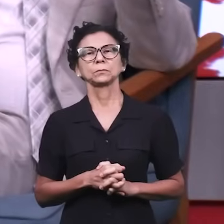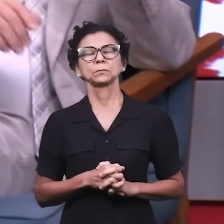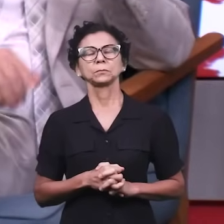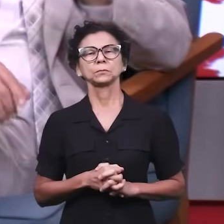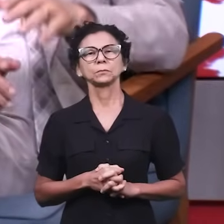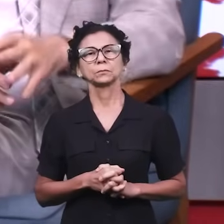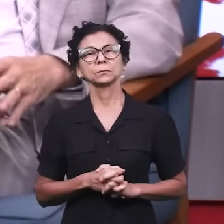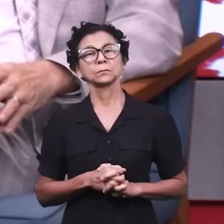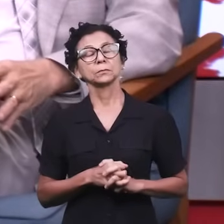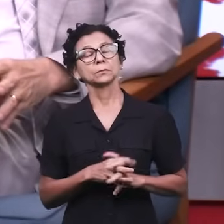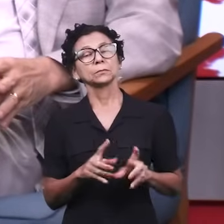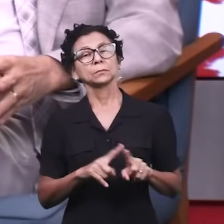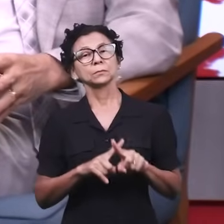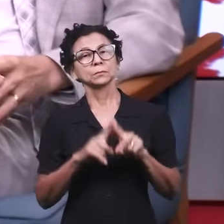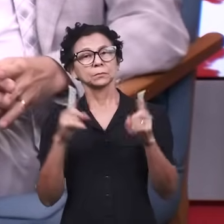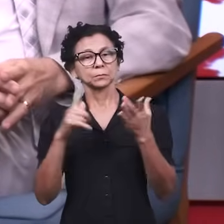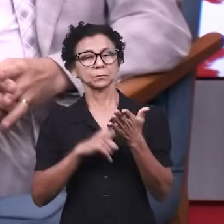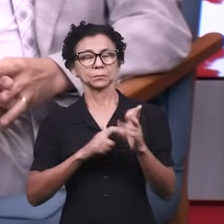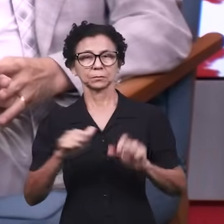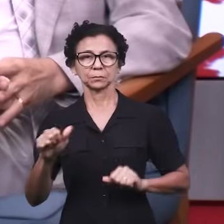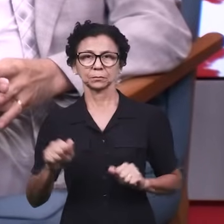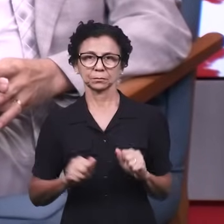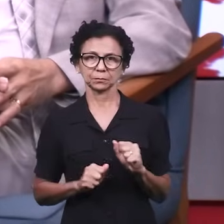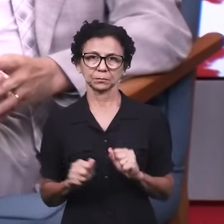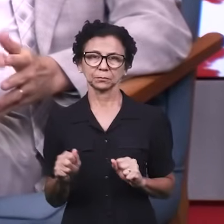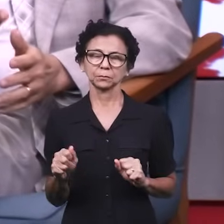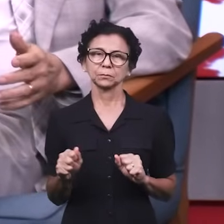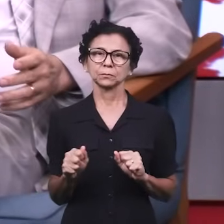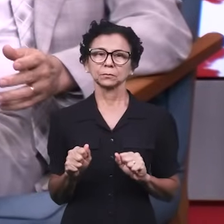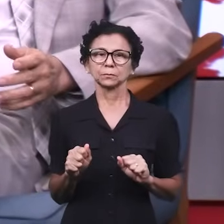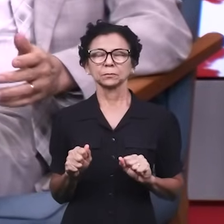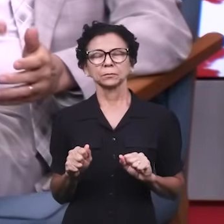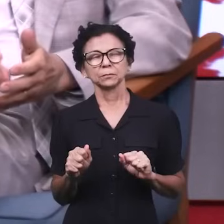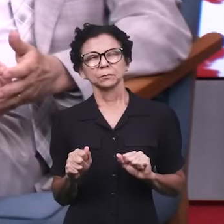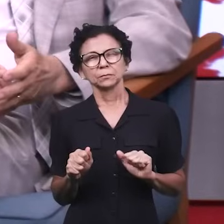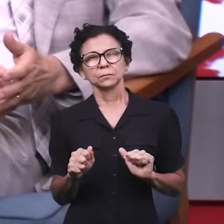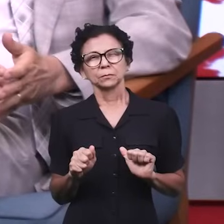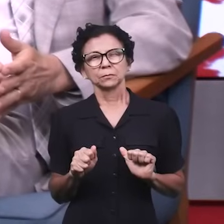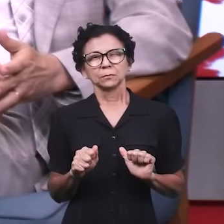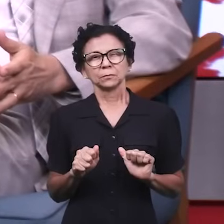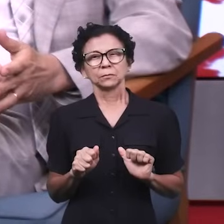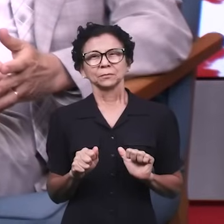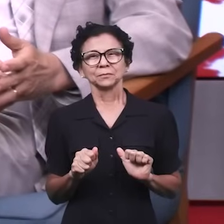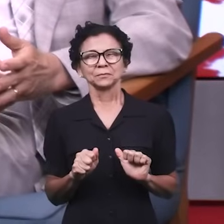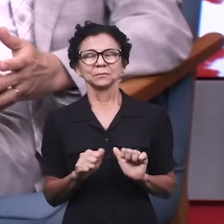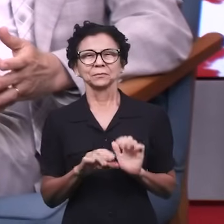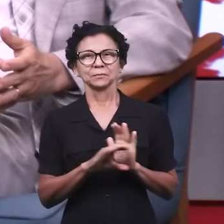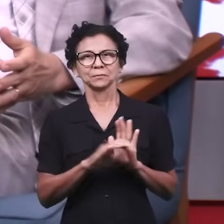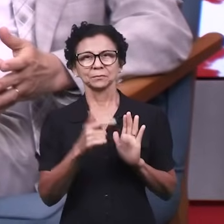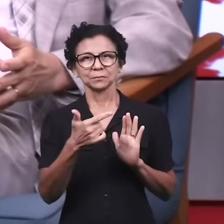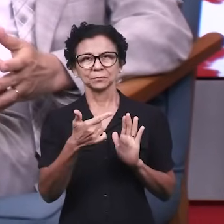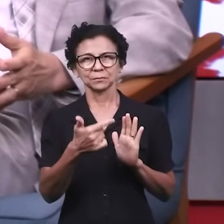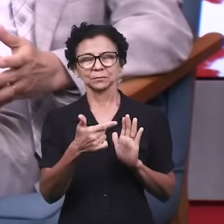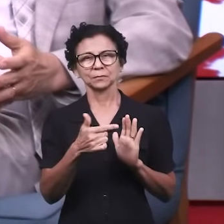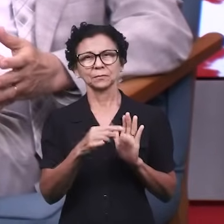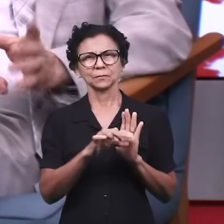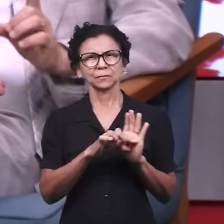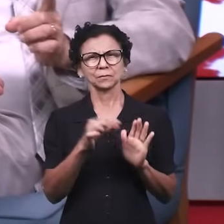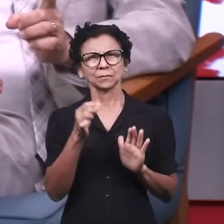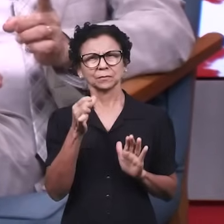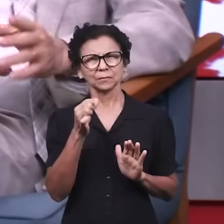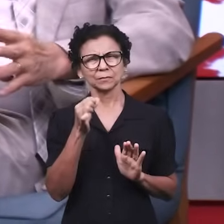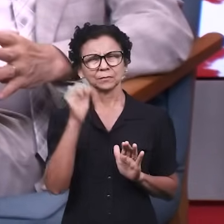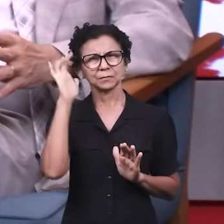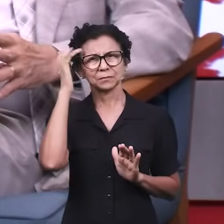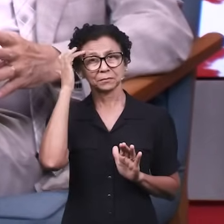Porém, em Atos, no capítulo no 2, verso 6, se